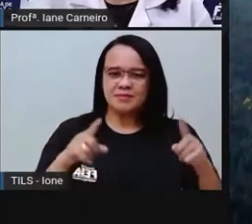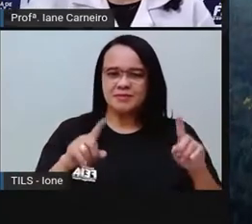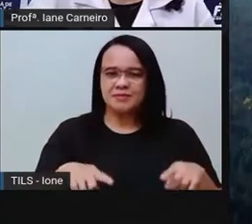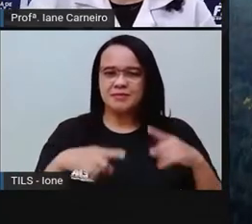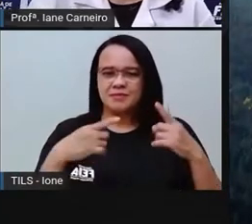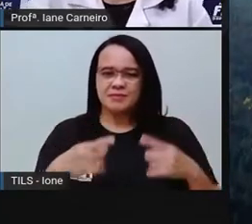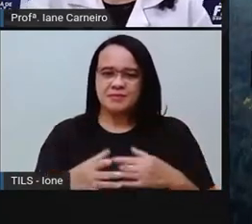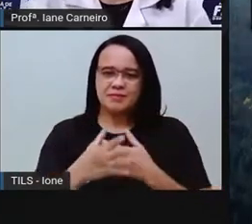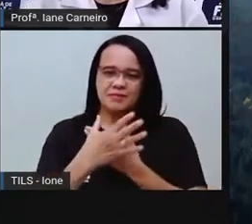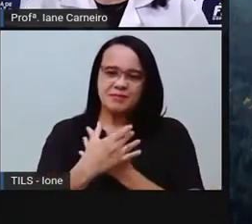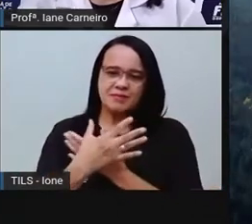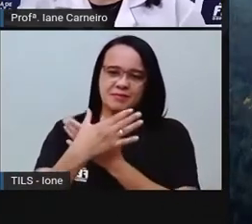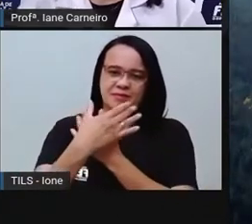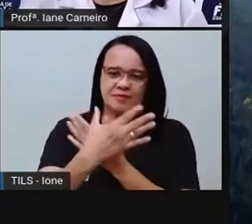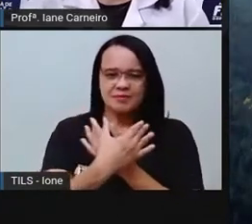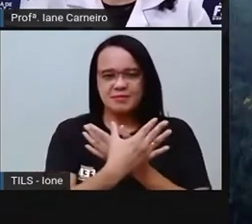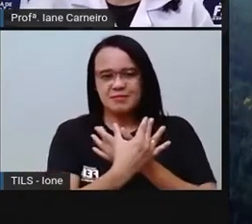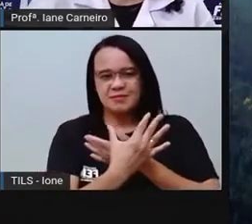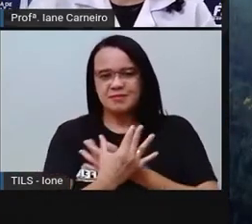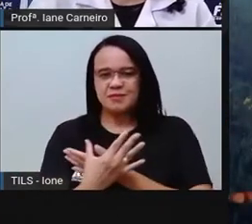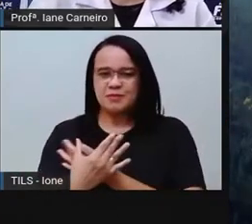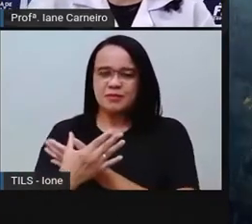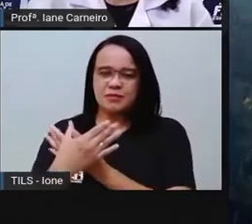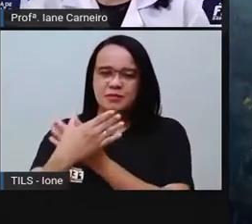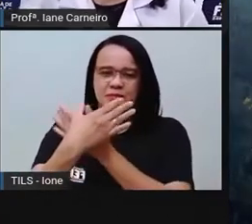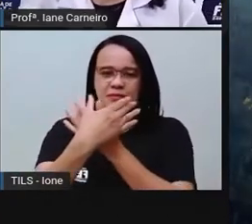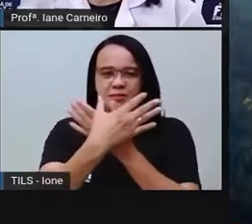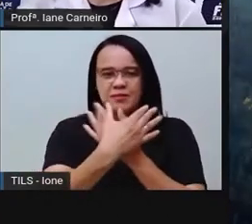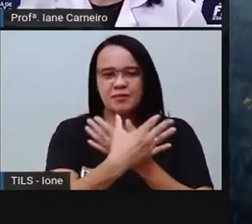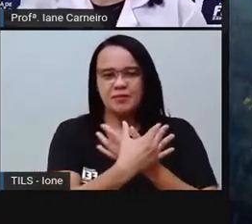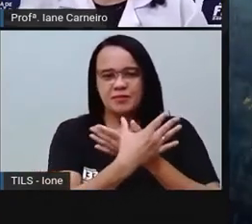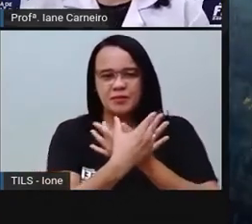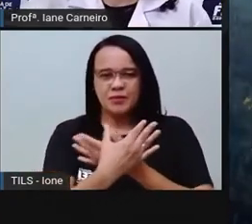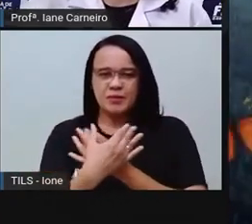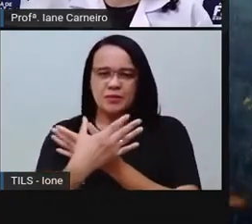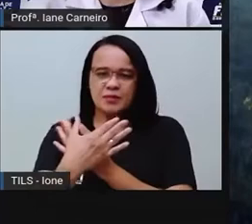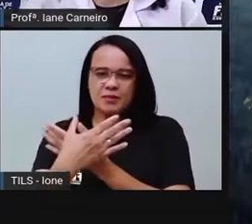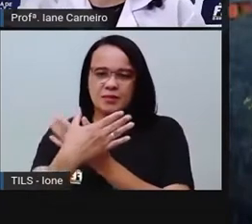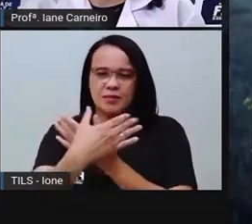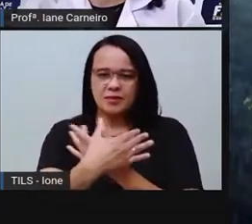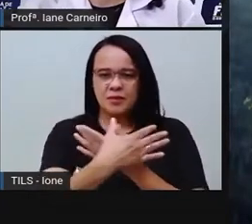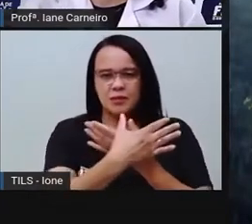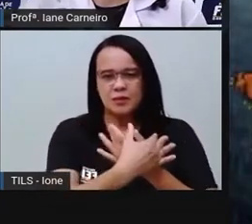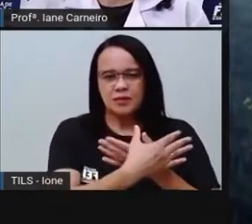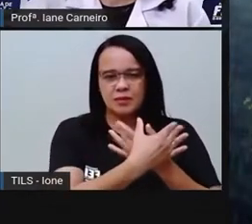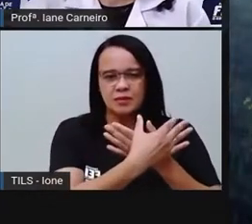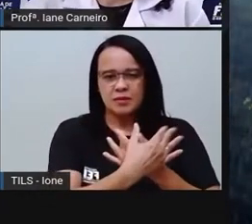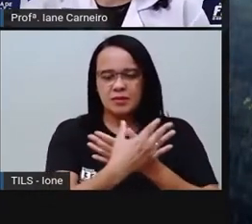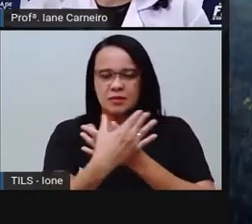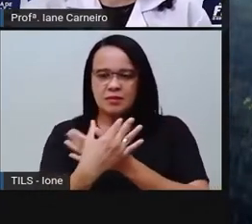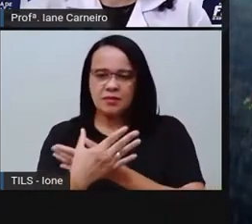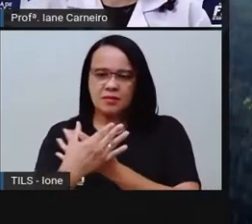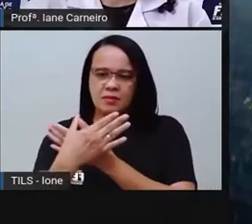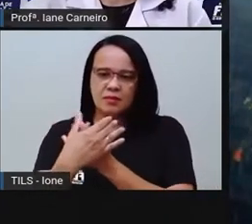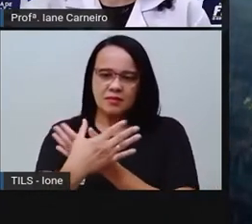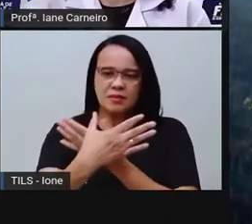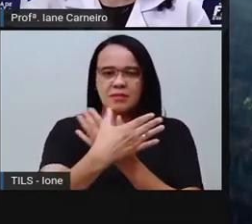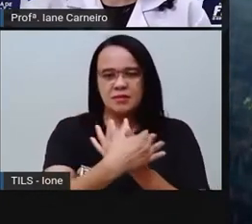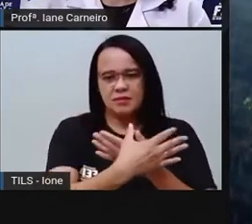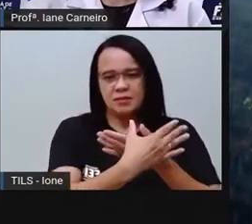e esse quer saber quem é essa cheirinho mãe não fique sabendo Seu nome é